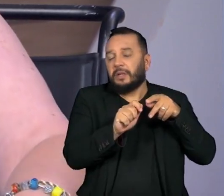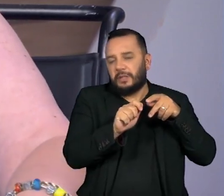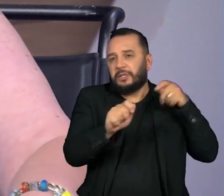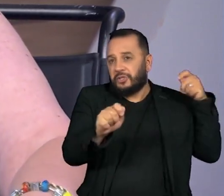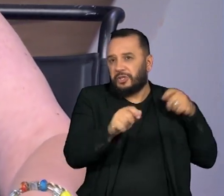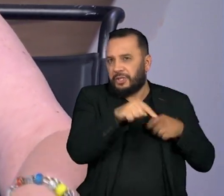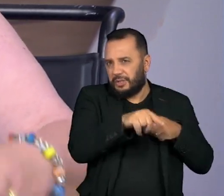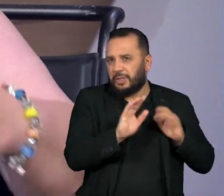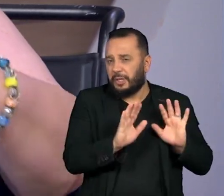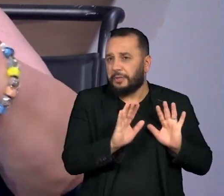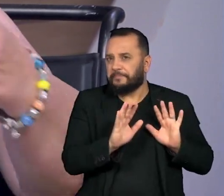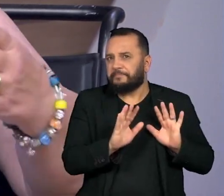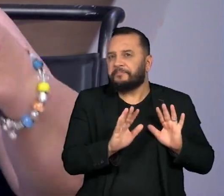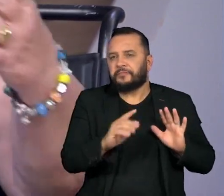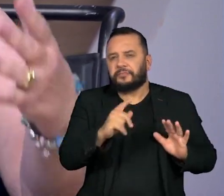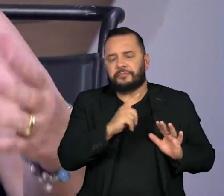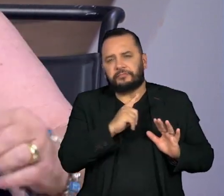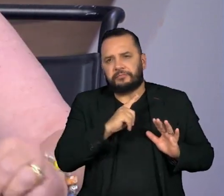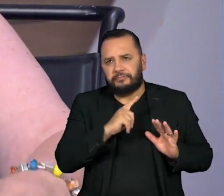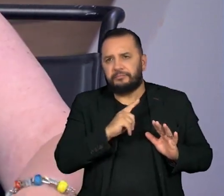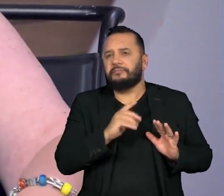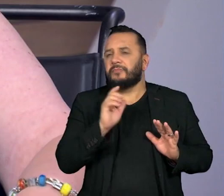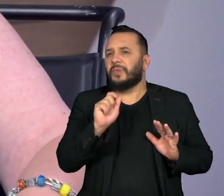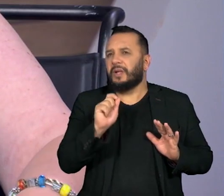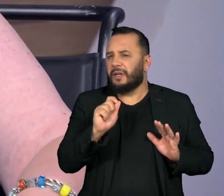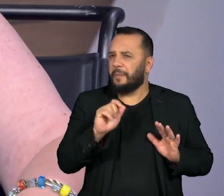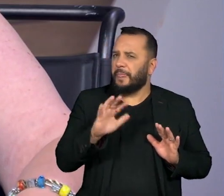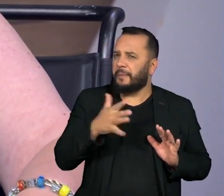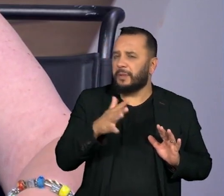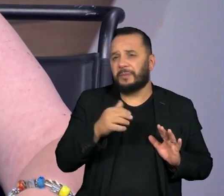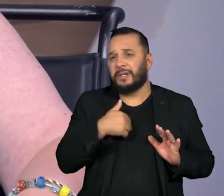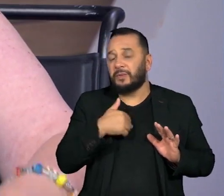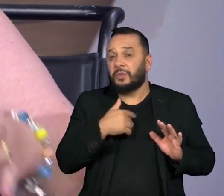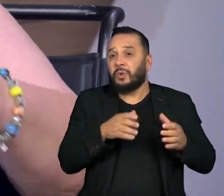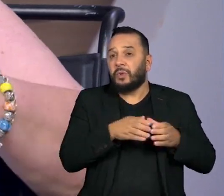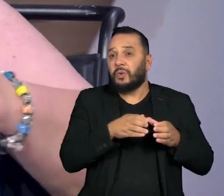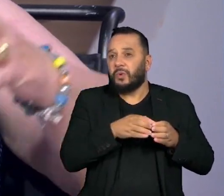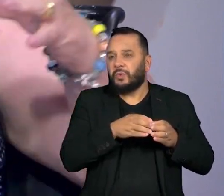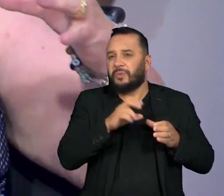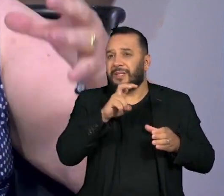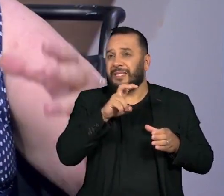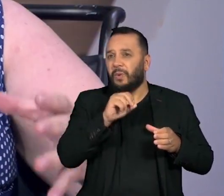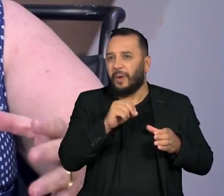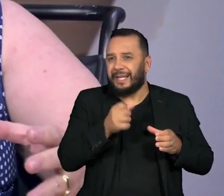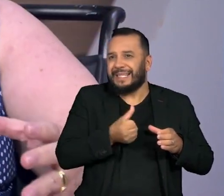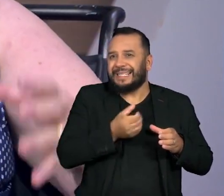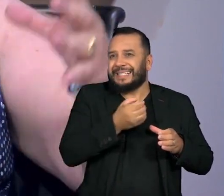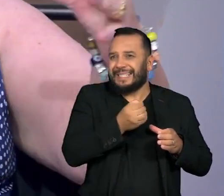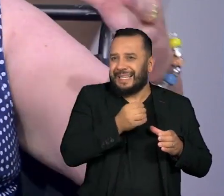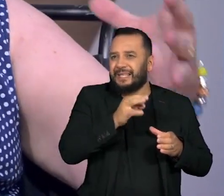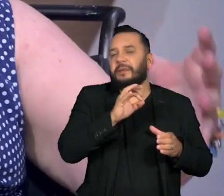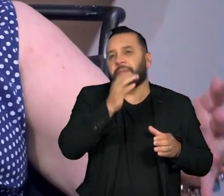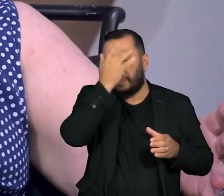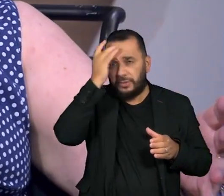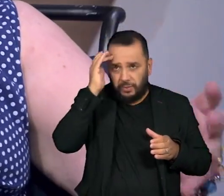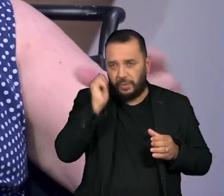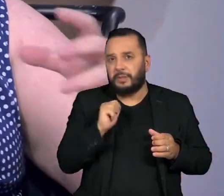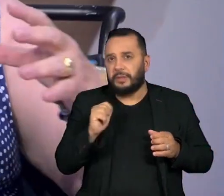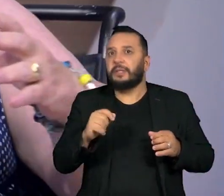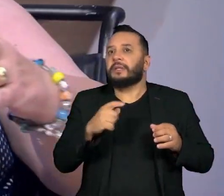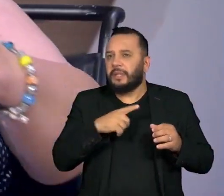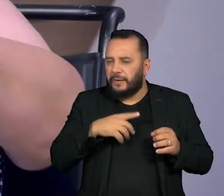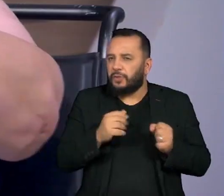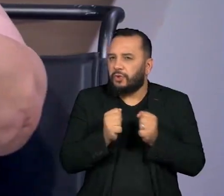verdade, eles tinham 50, 60 pessoas em cada grupamento. Eles, no período de caça, estavam junto